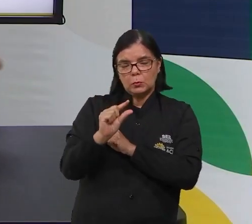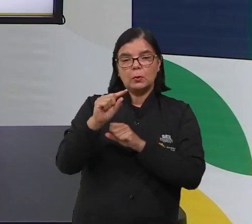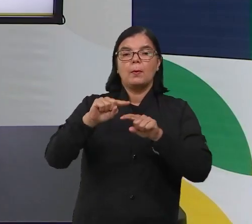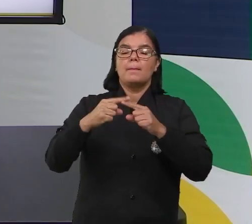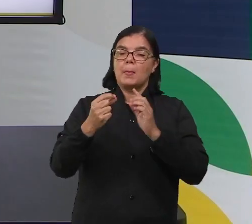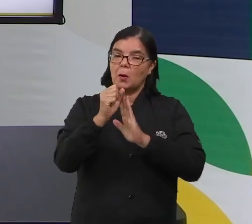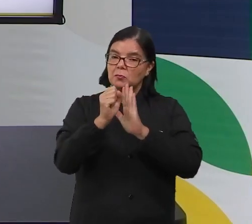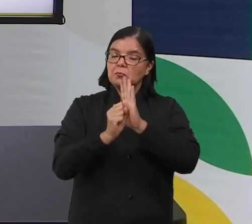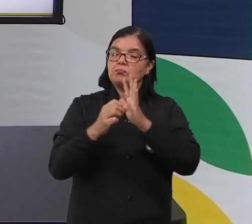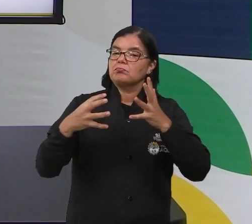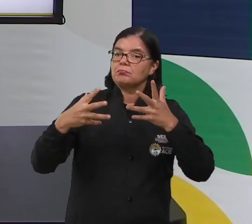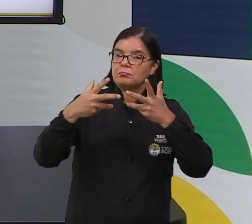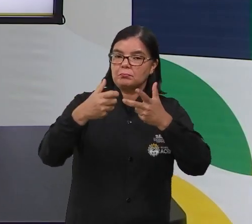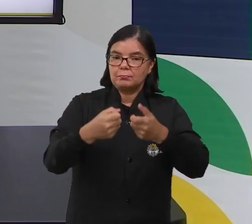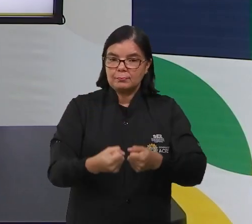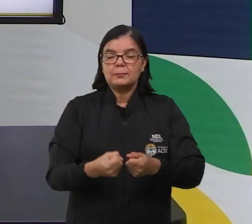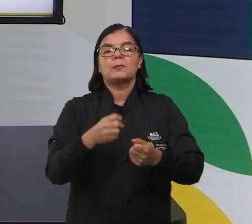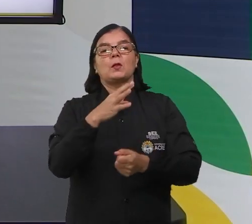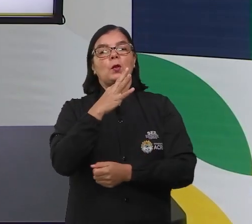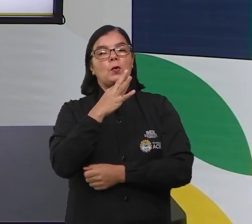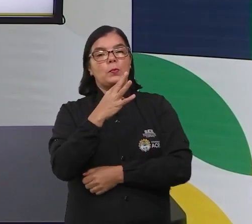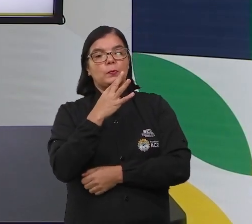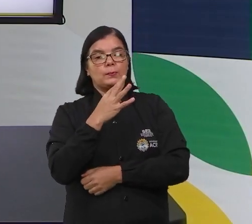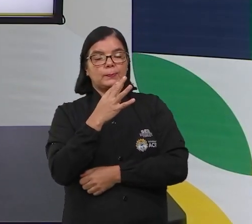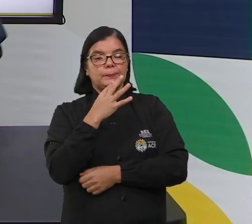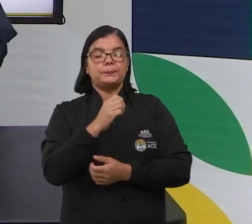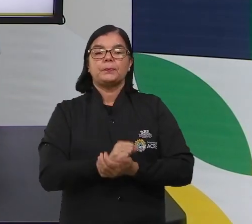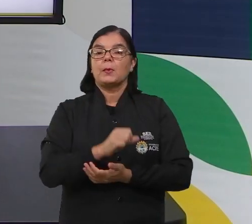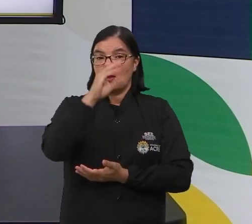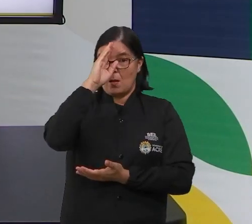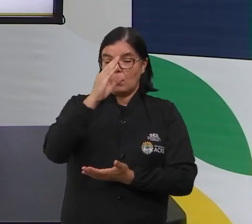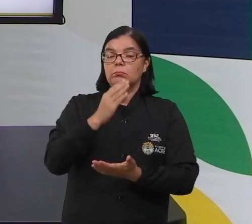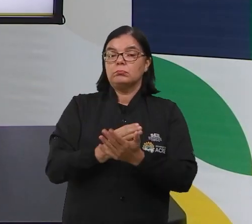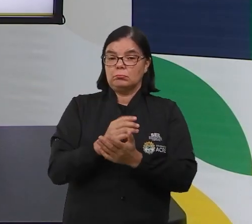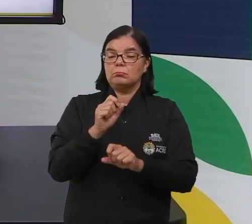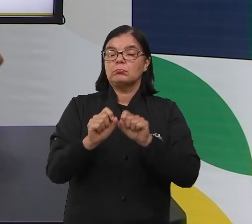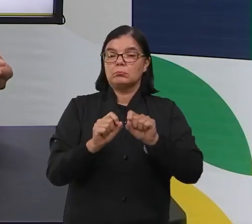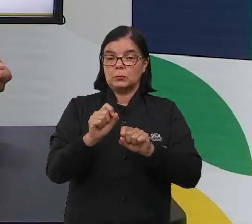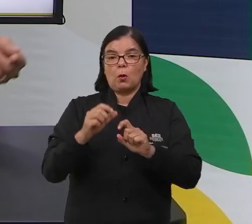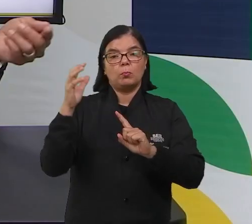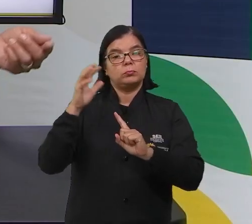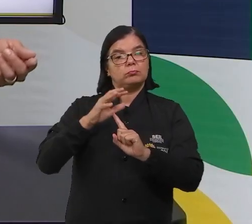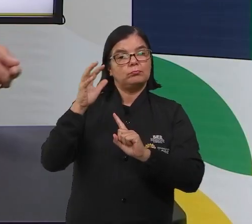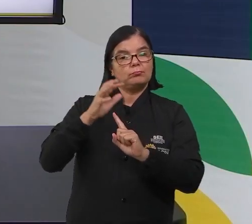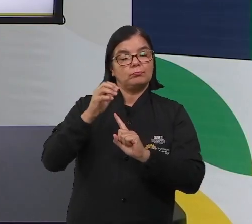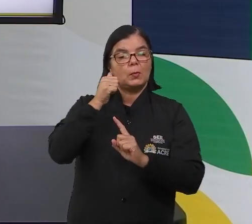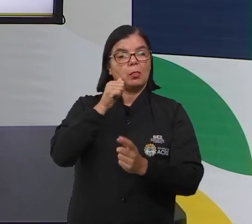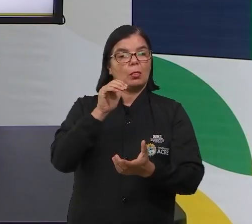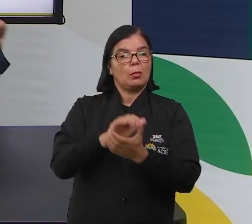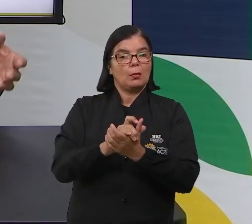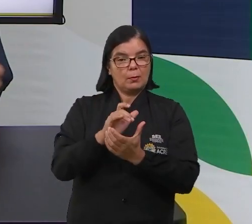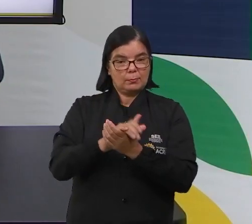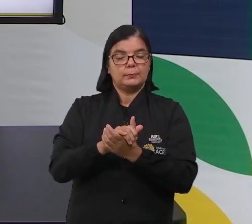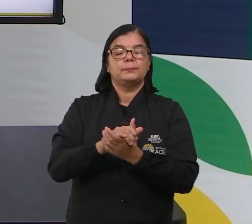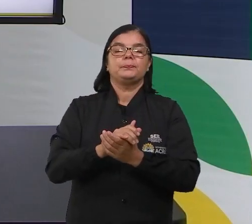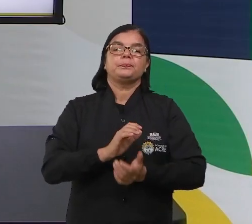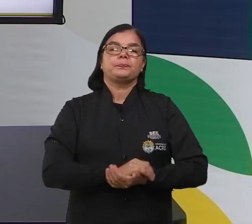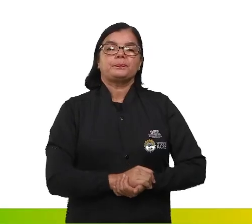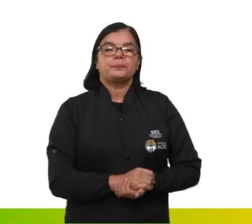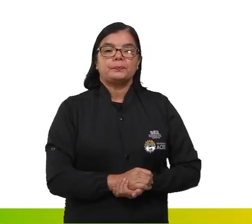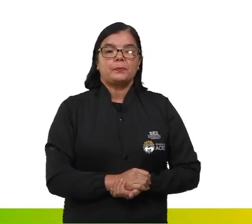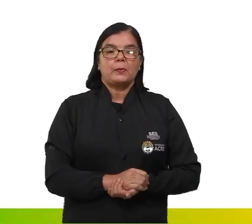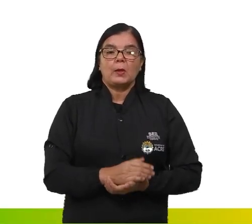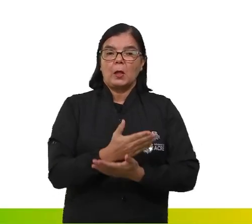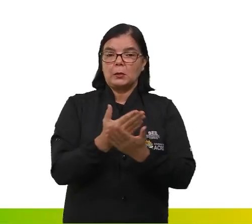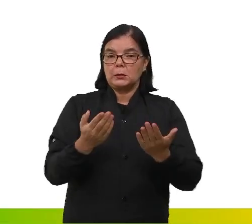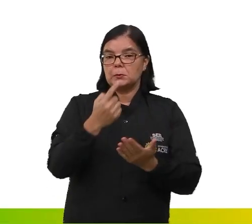ficou conhecido como século de Péricles e acredita-se que por influência da esposa Aspásia, né?